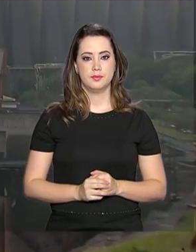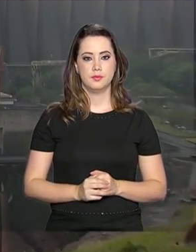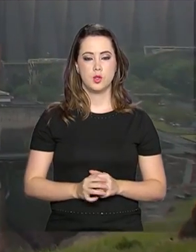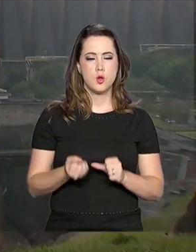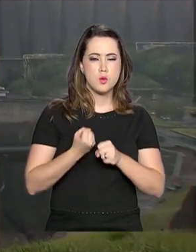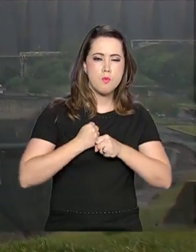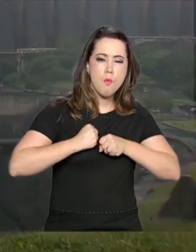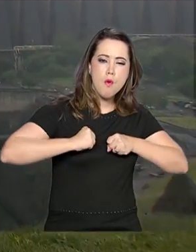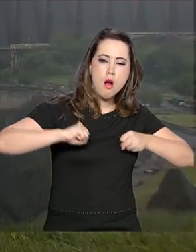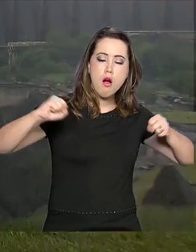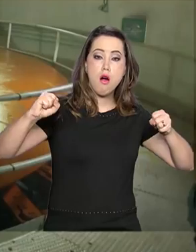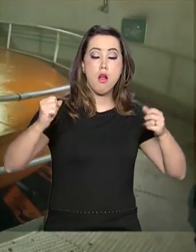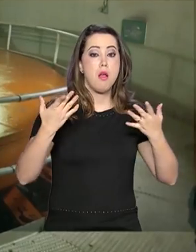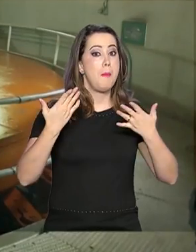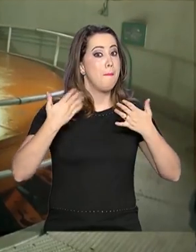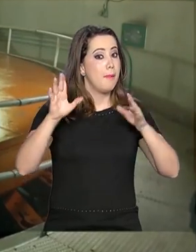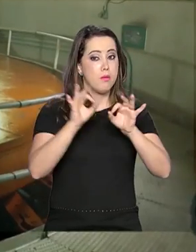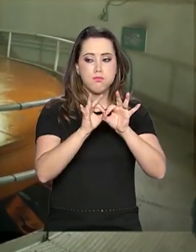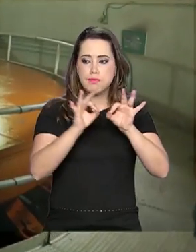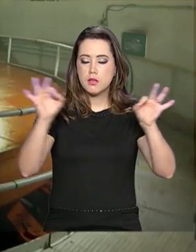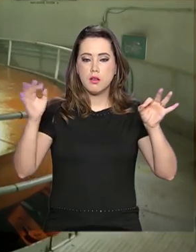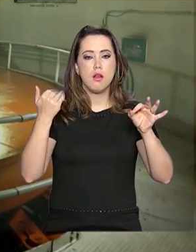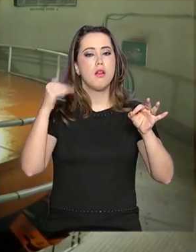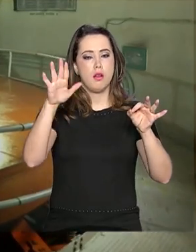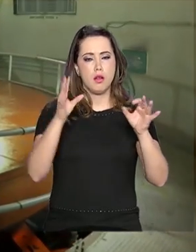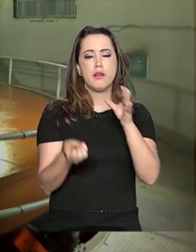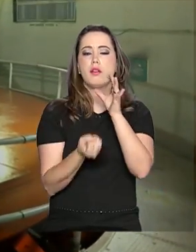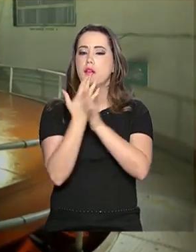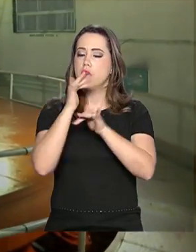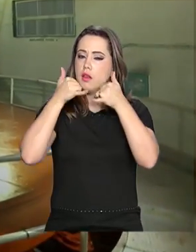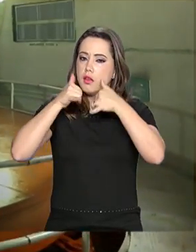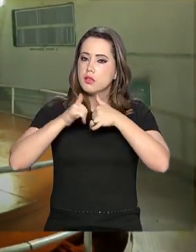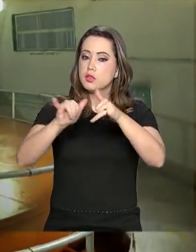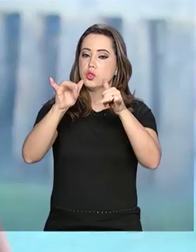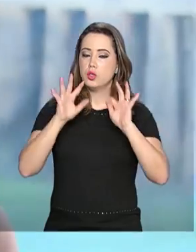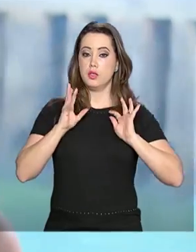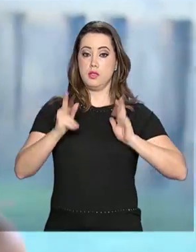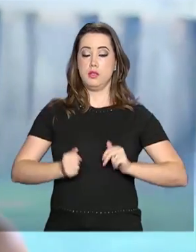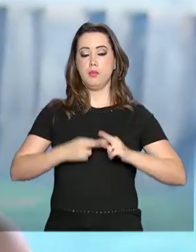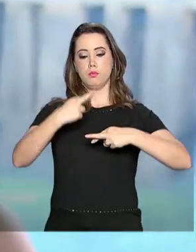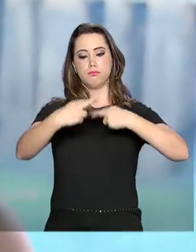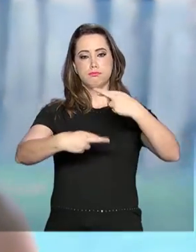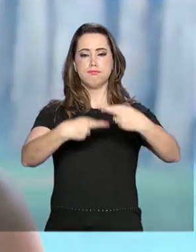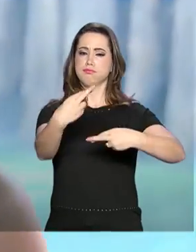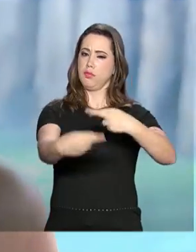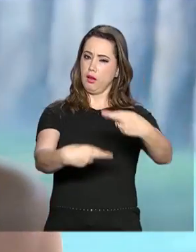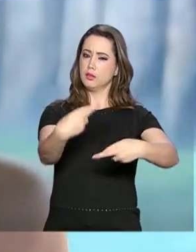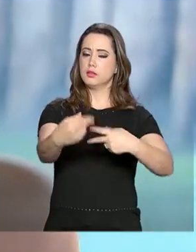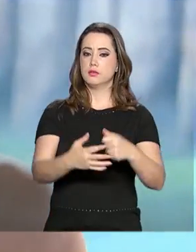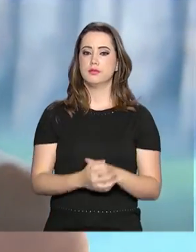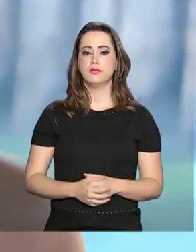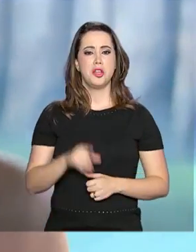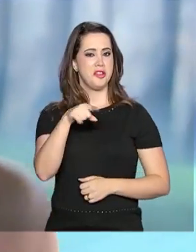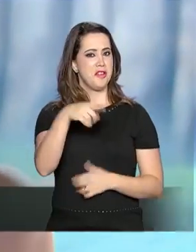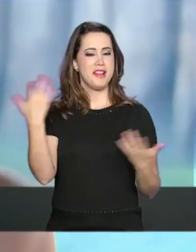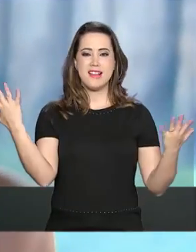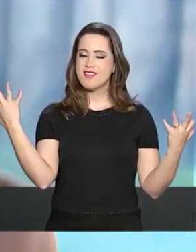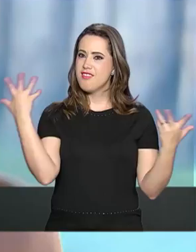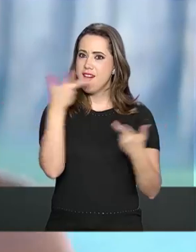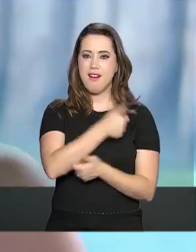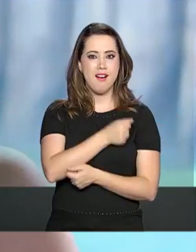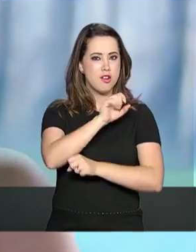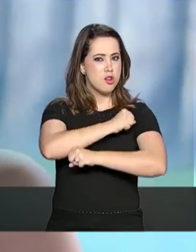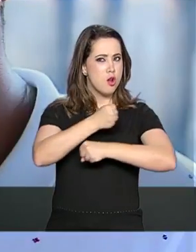A maior geradora de energia limpa e renovável do planeta. Gente, Itaipu é maravilhoso, é riu-te,